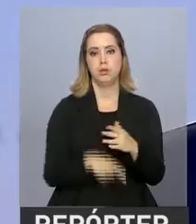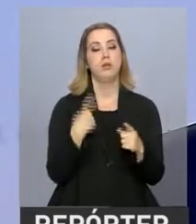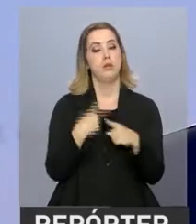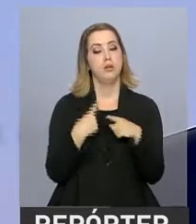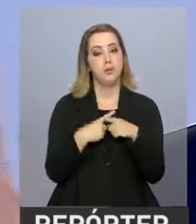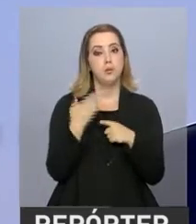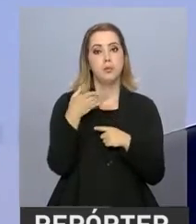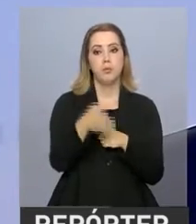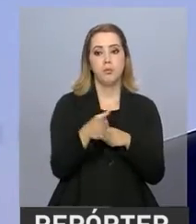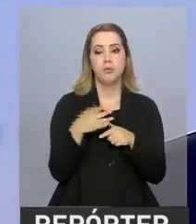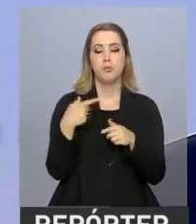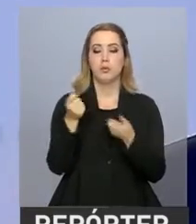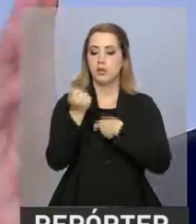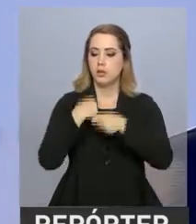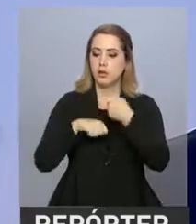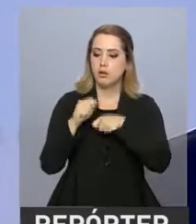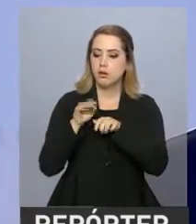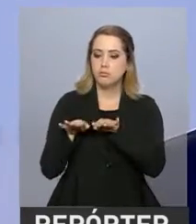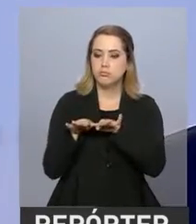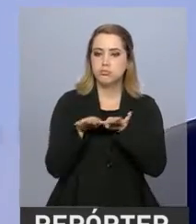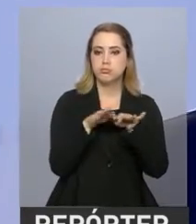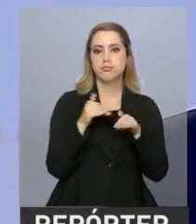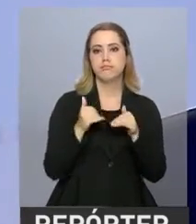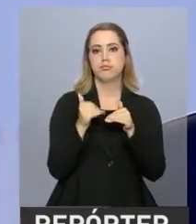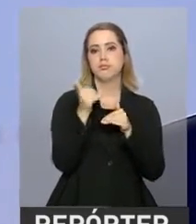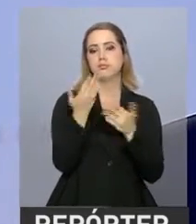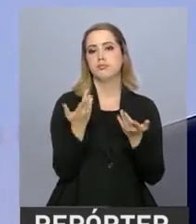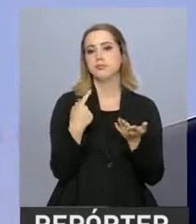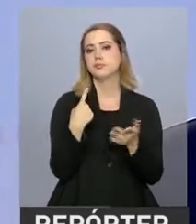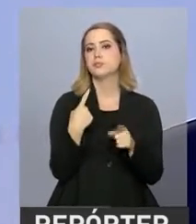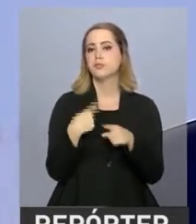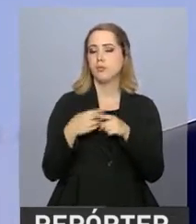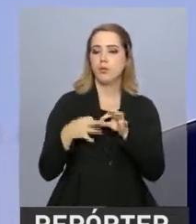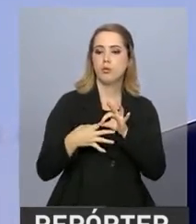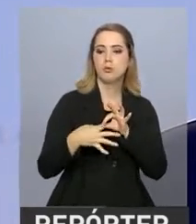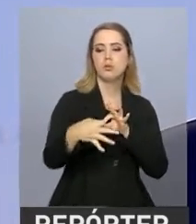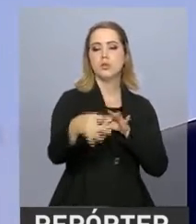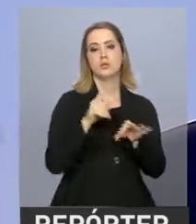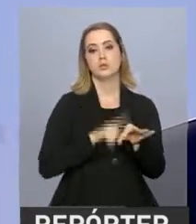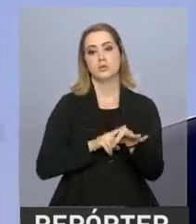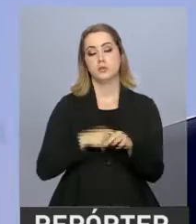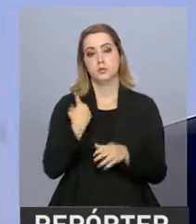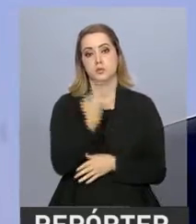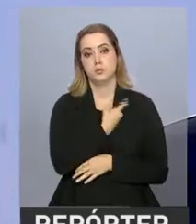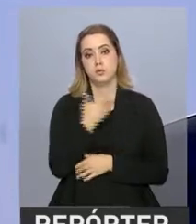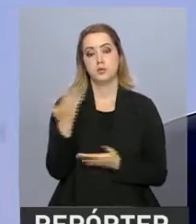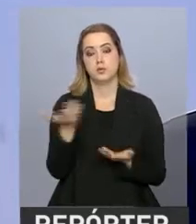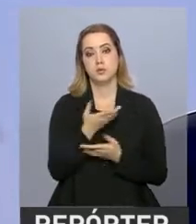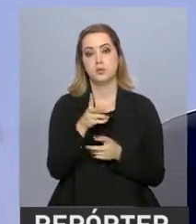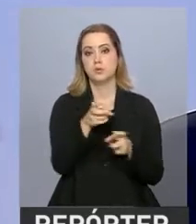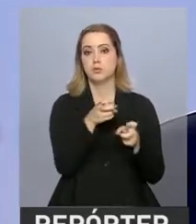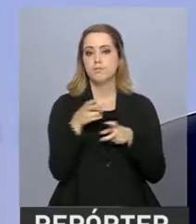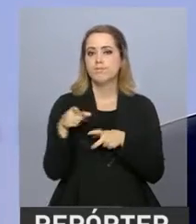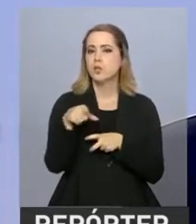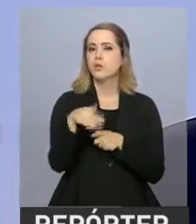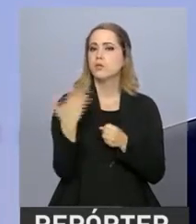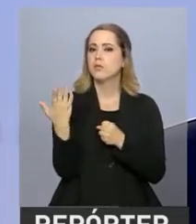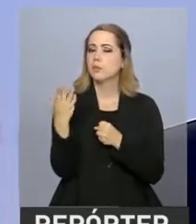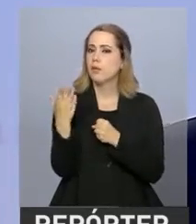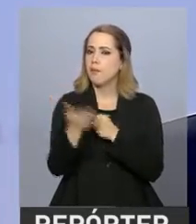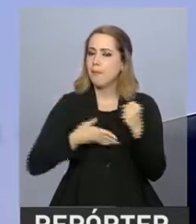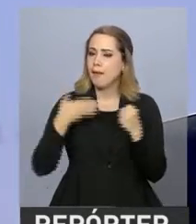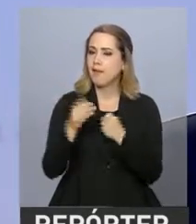da sustentabilidade do Estado a longo prazo. No momento em que nós endereçamos esse assunto, nós estamos endereçando um aspecto